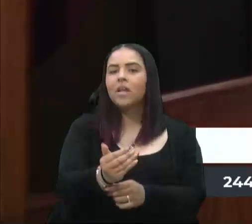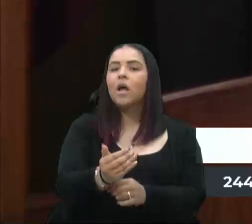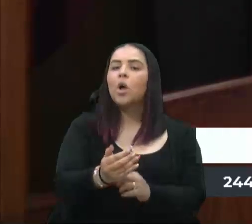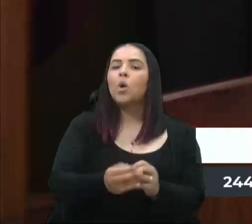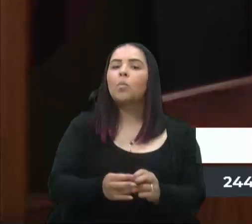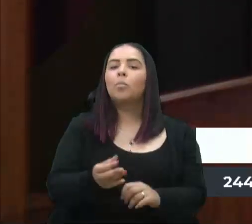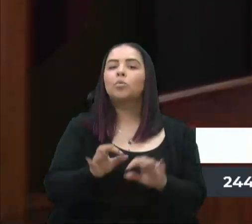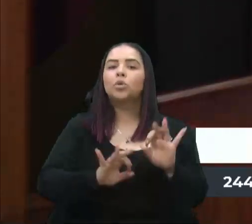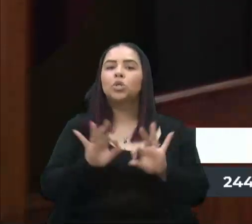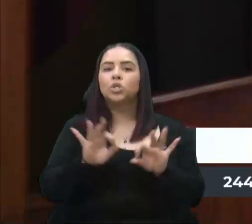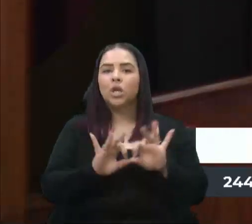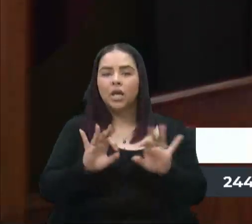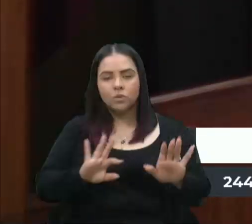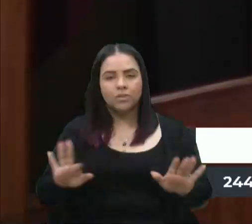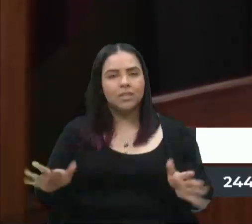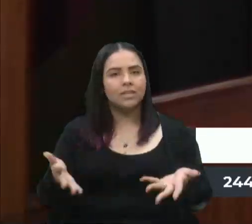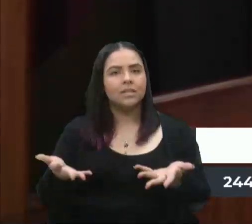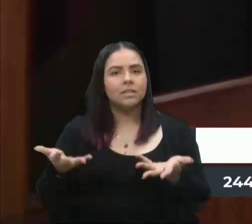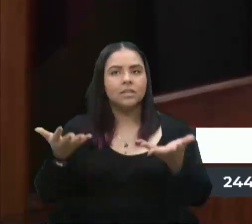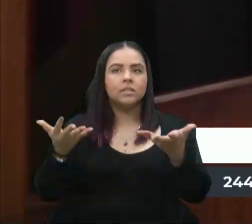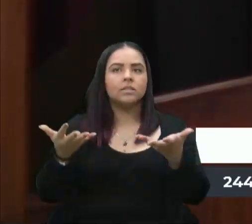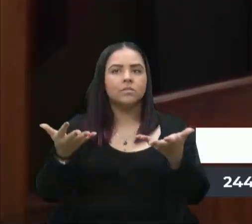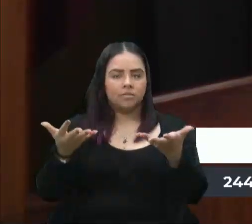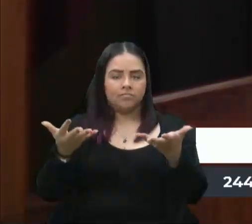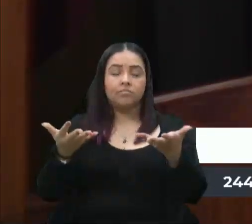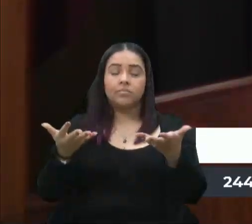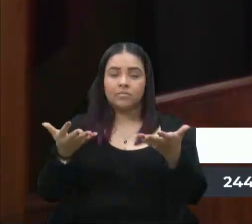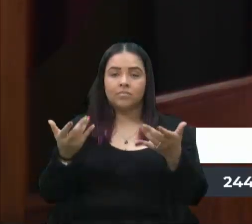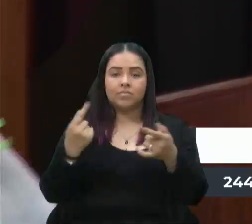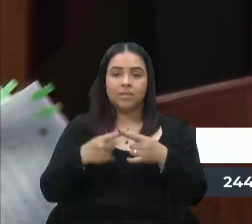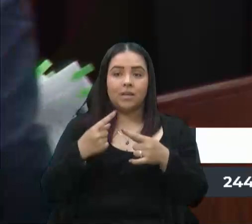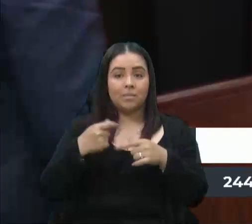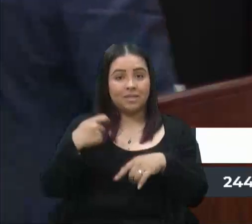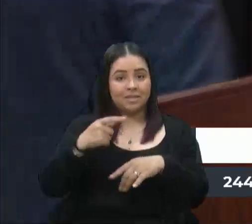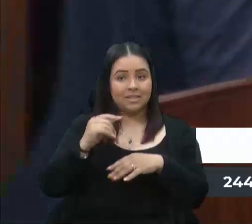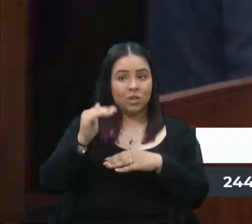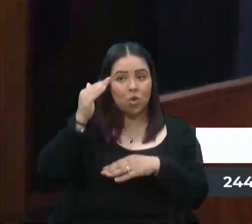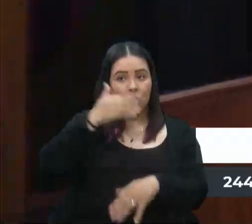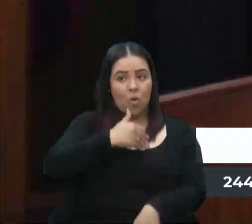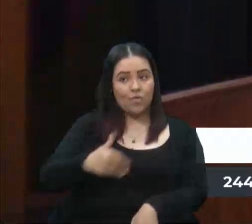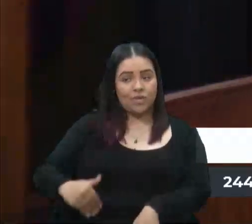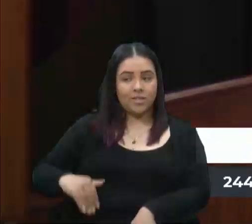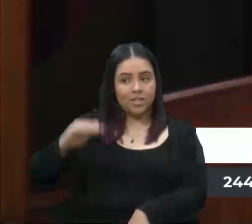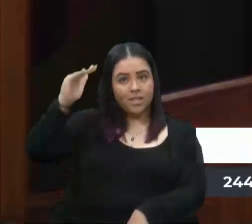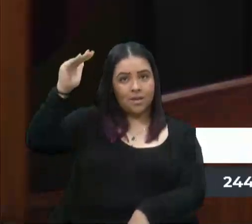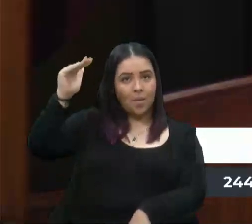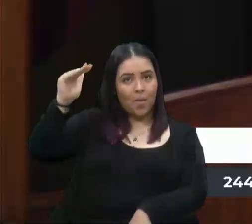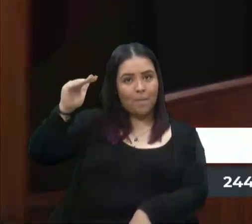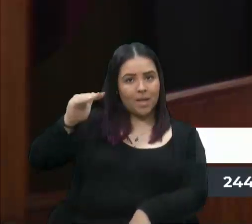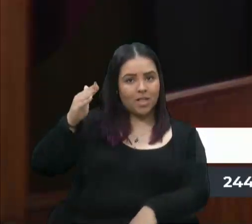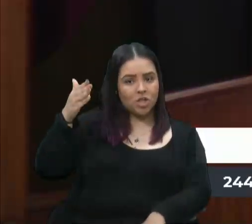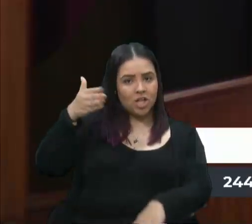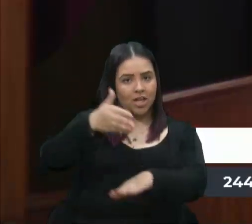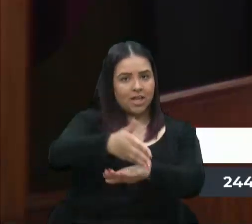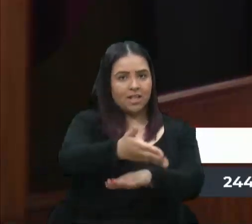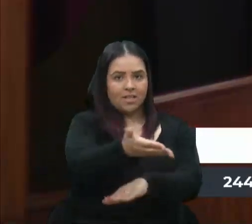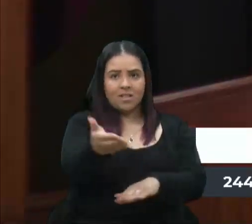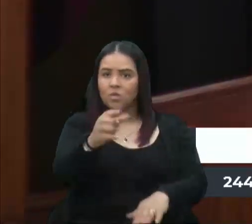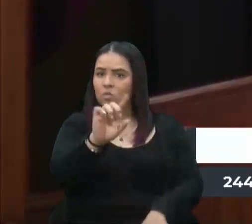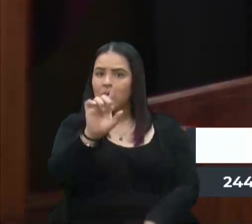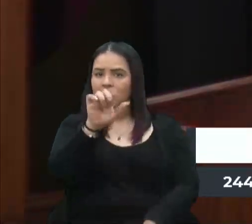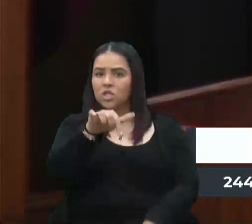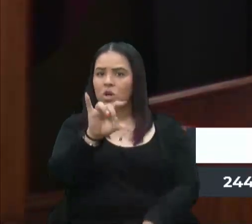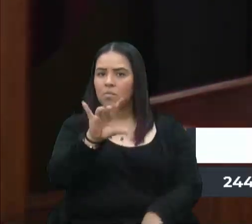de incentivos que venham de cima para baixo para realmente ajudar, e não só em época de campanha